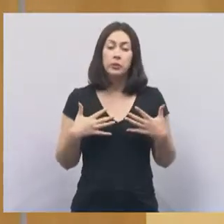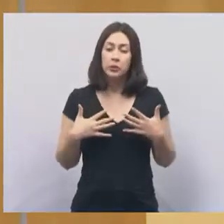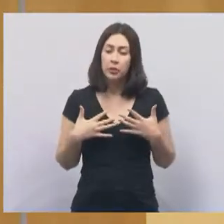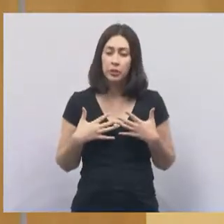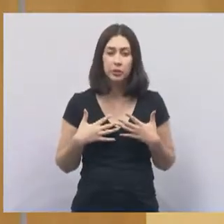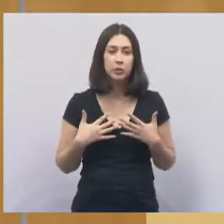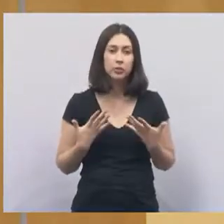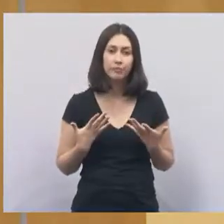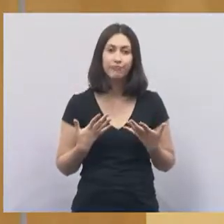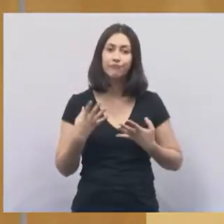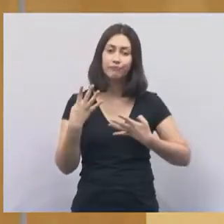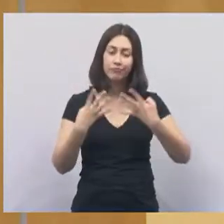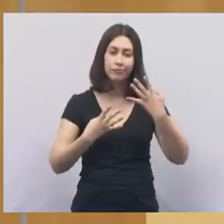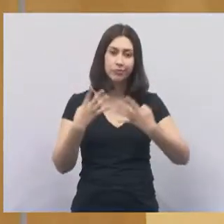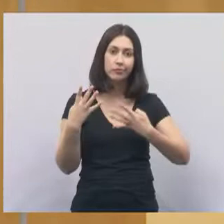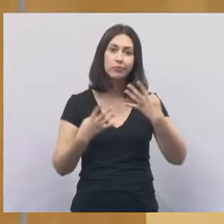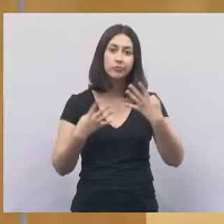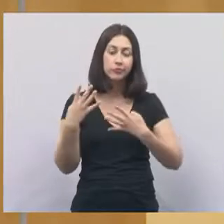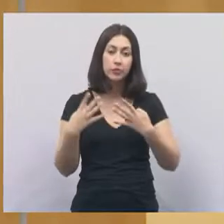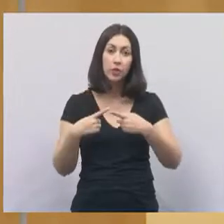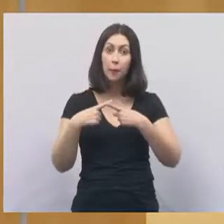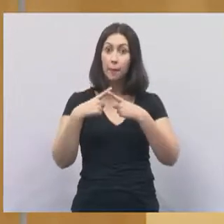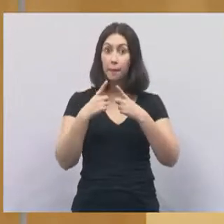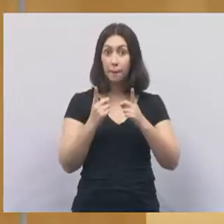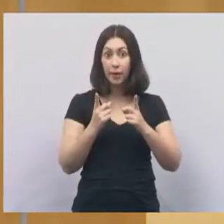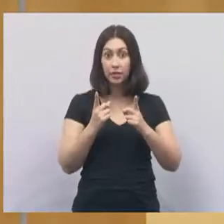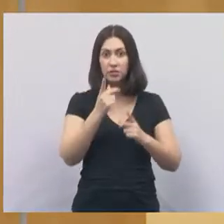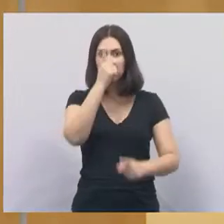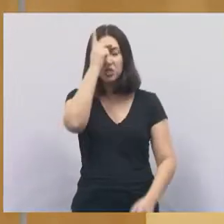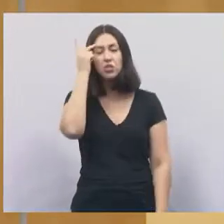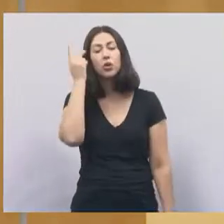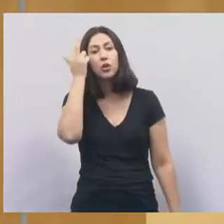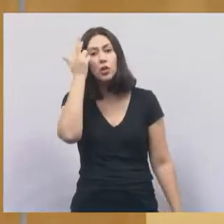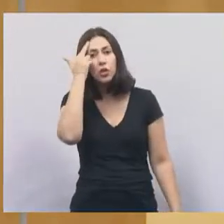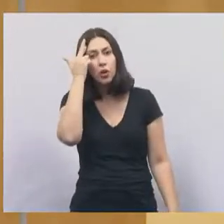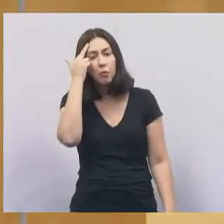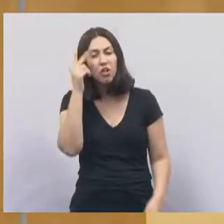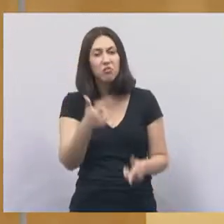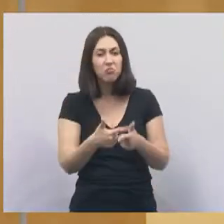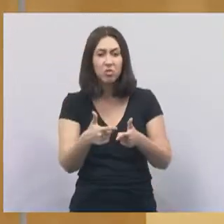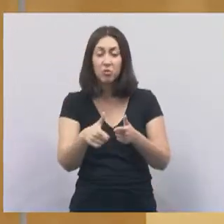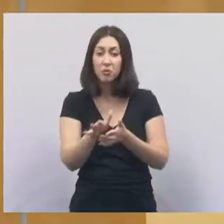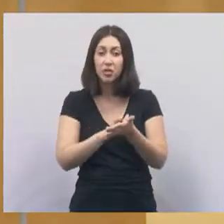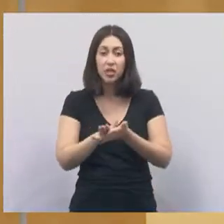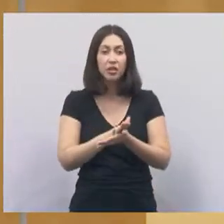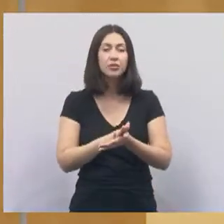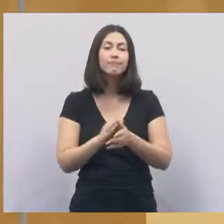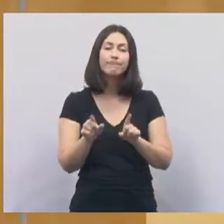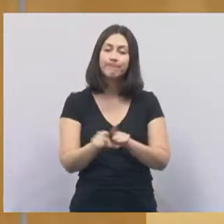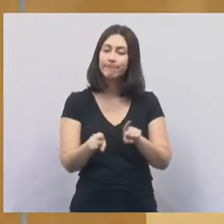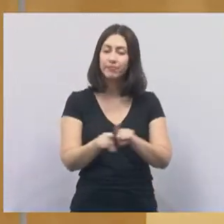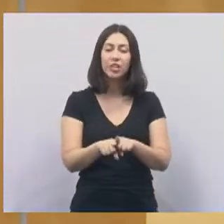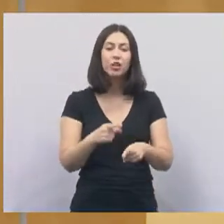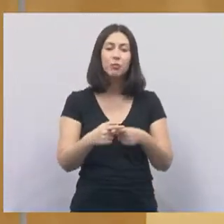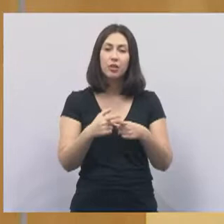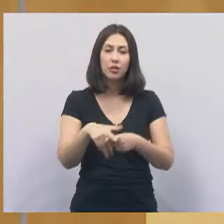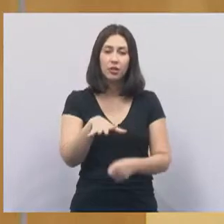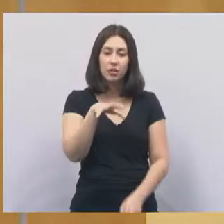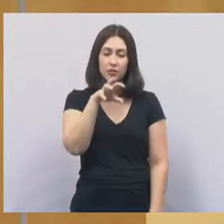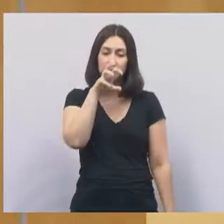serão prejudicados pelas fumaças mas as pessoas normais também aspirando aí